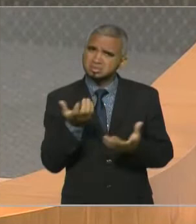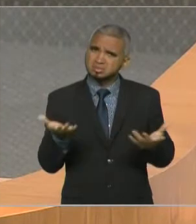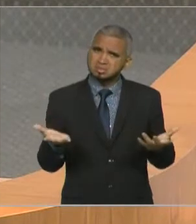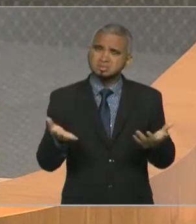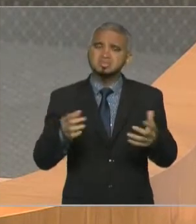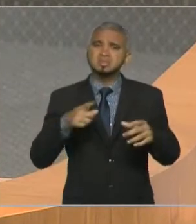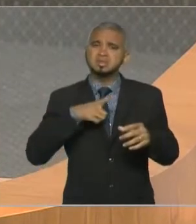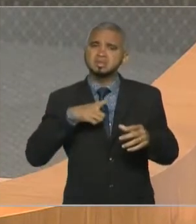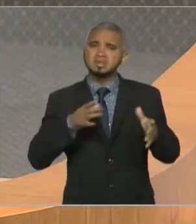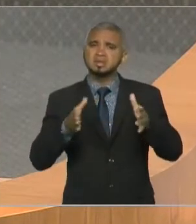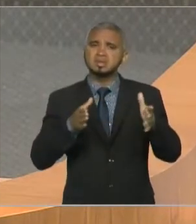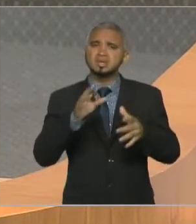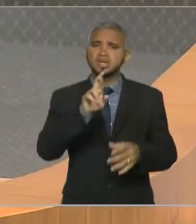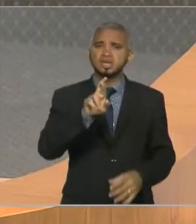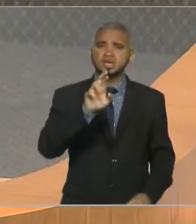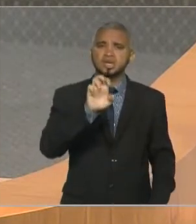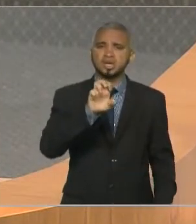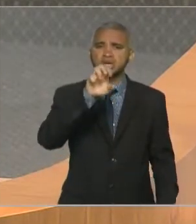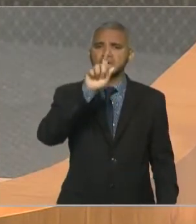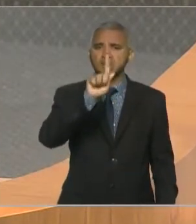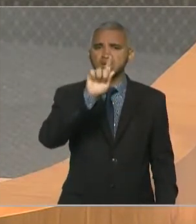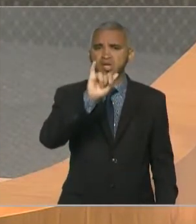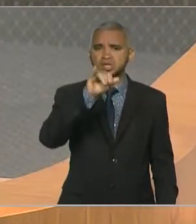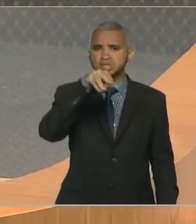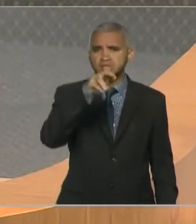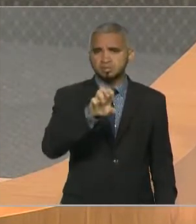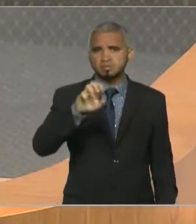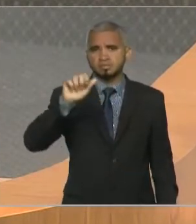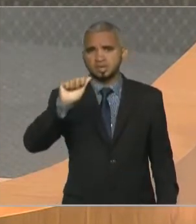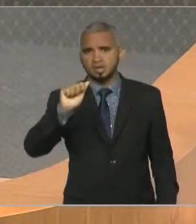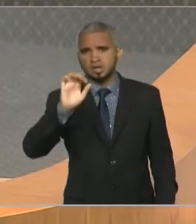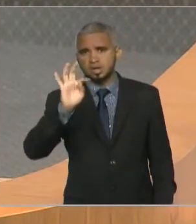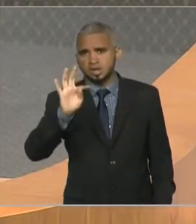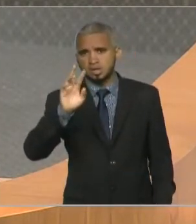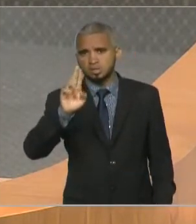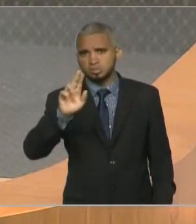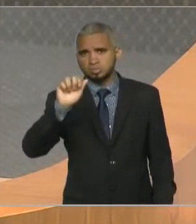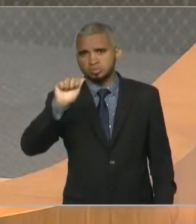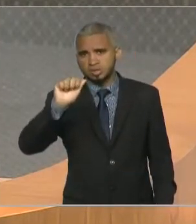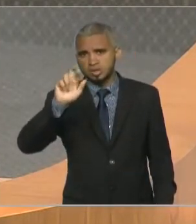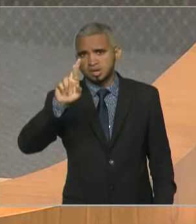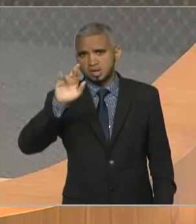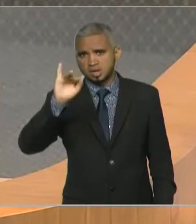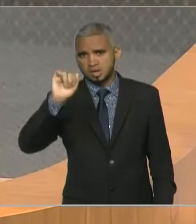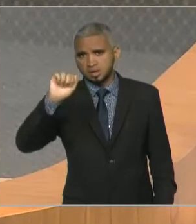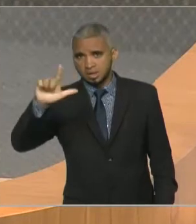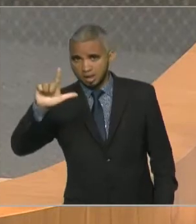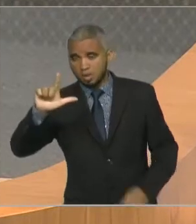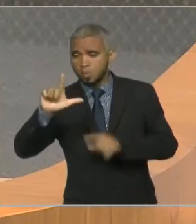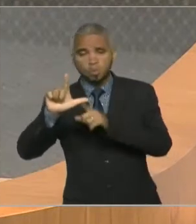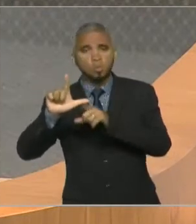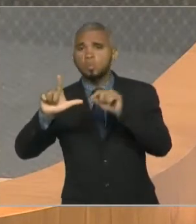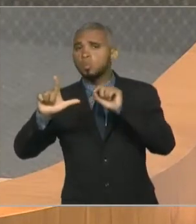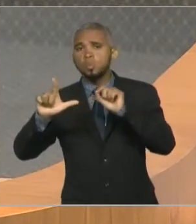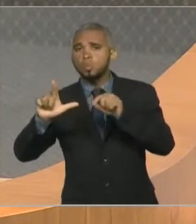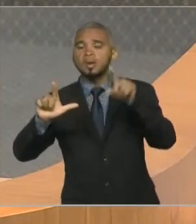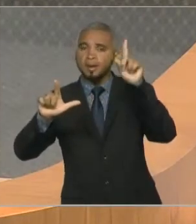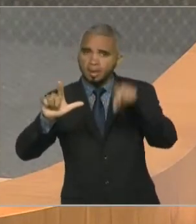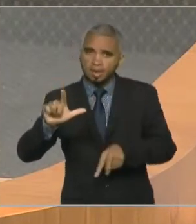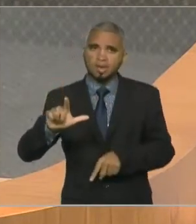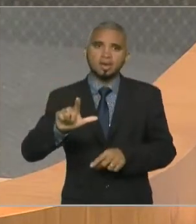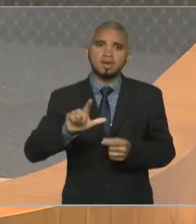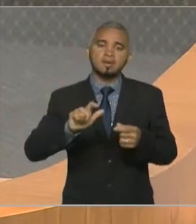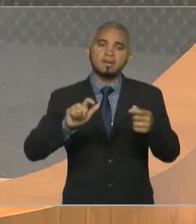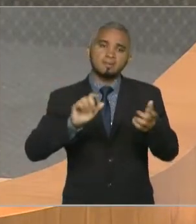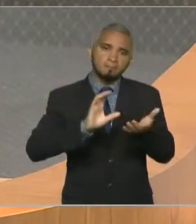atuarial? É aquele que prevê a utilização dos recursos em aplicações, investimento de ações, em bolsa, se